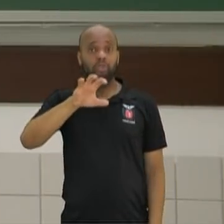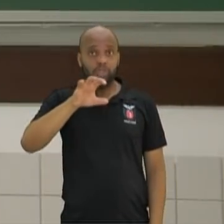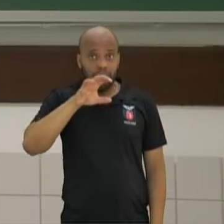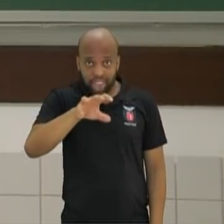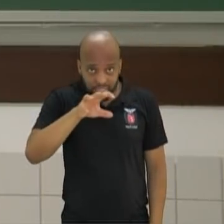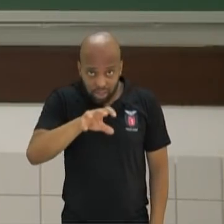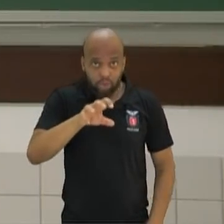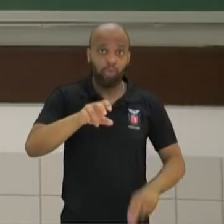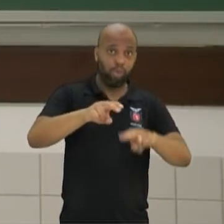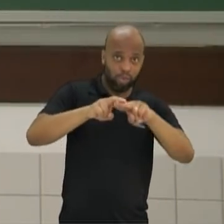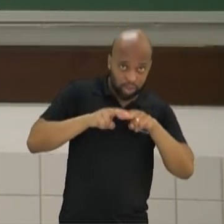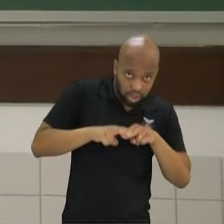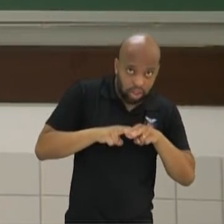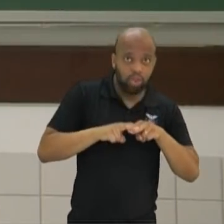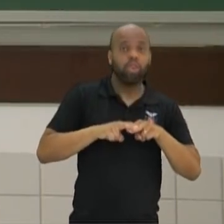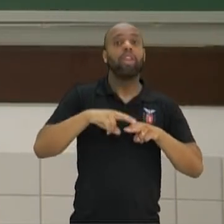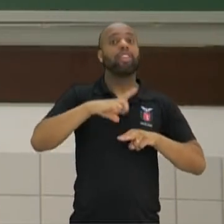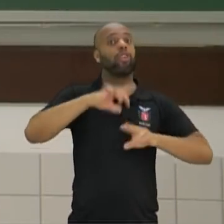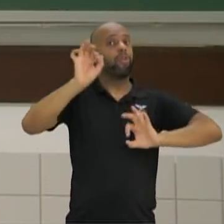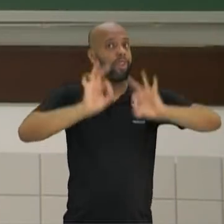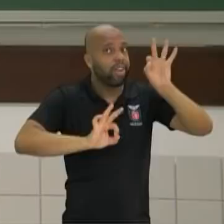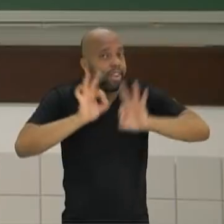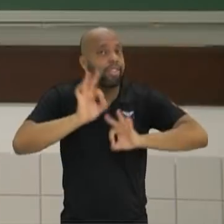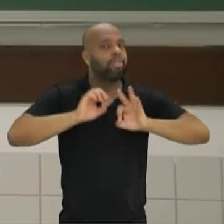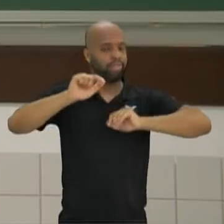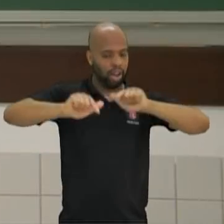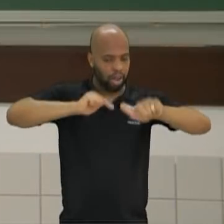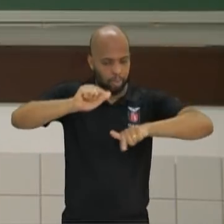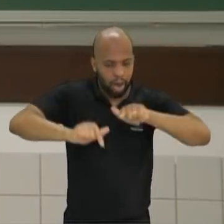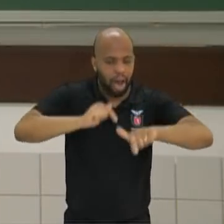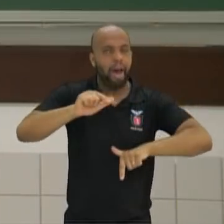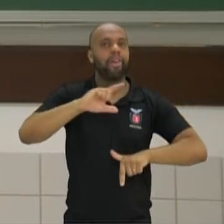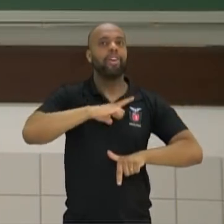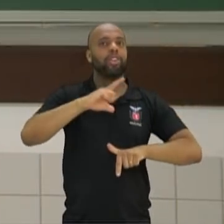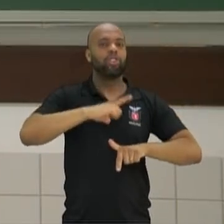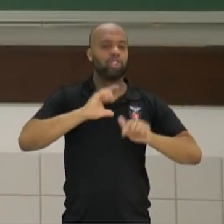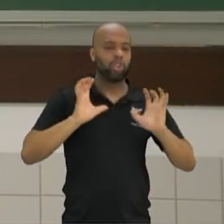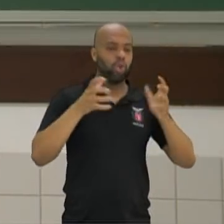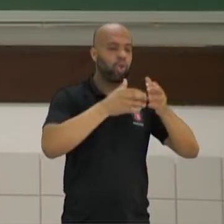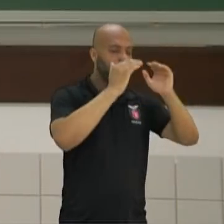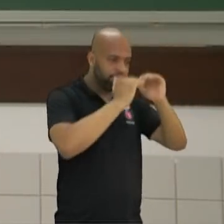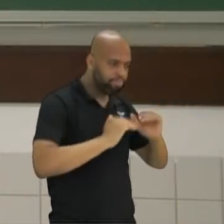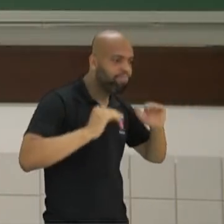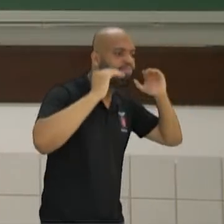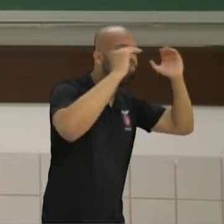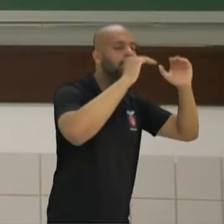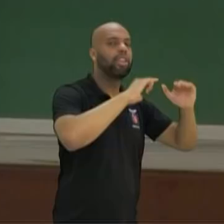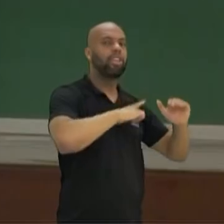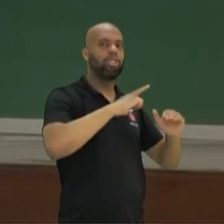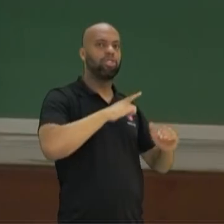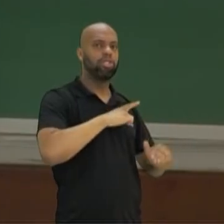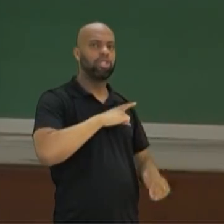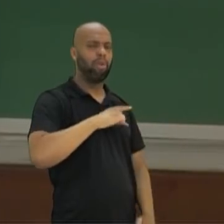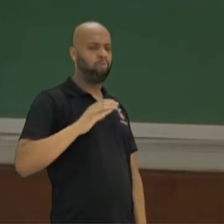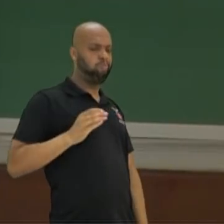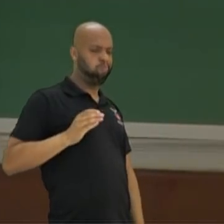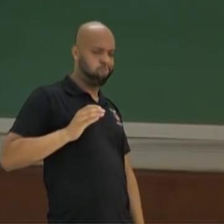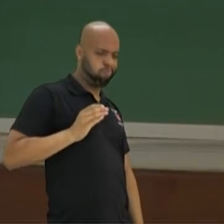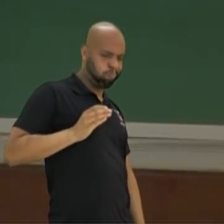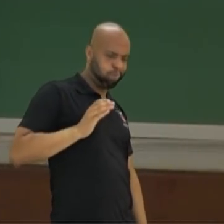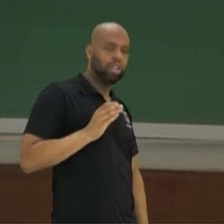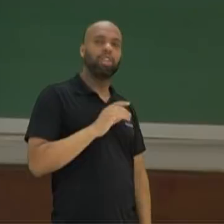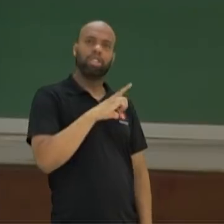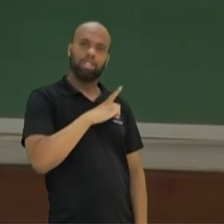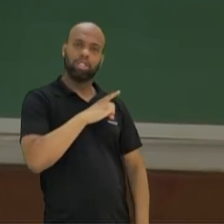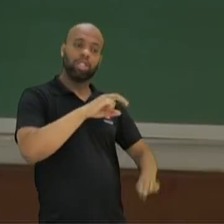assentado por uma questão de organização de trabalho. Nós tínhamos uma elite que ganhava muito, tinha um sustento muito acentuado